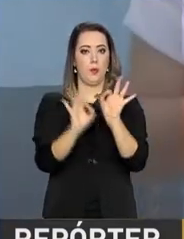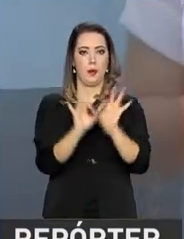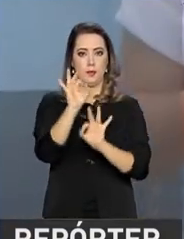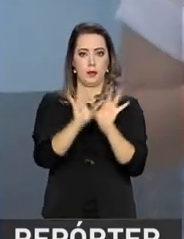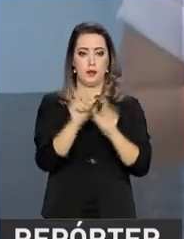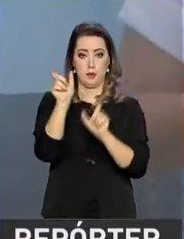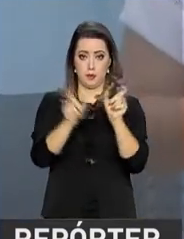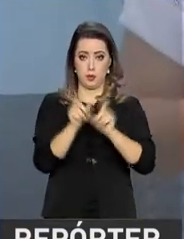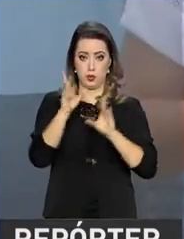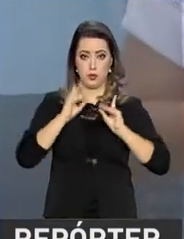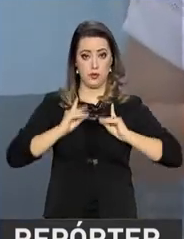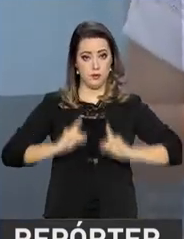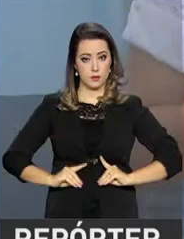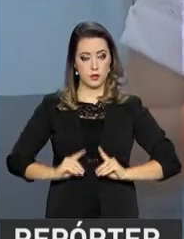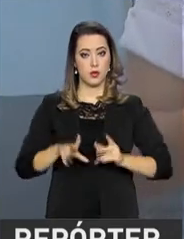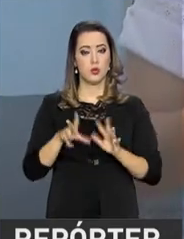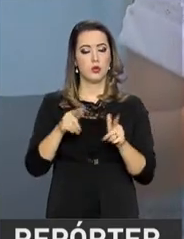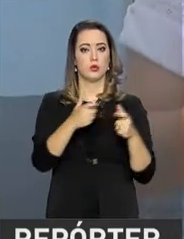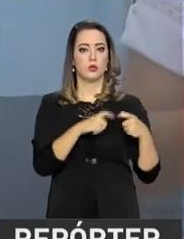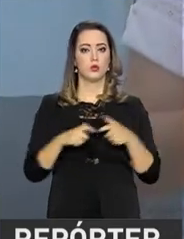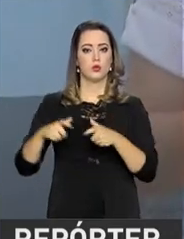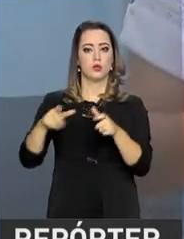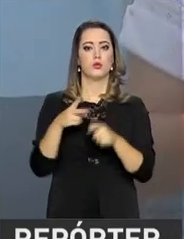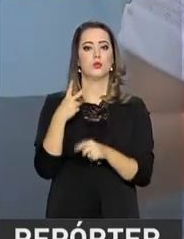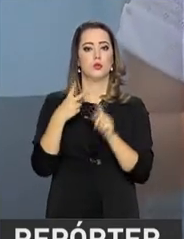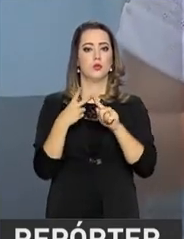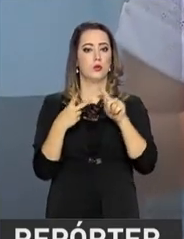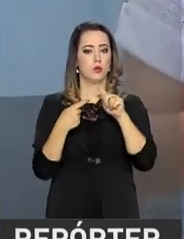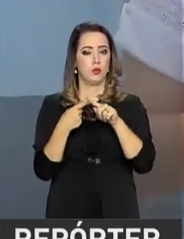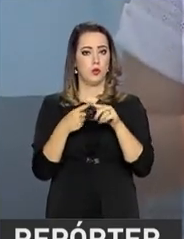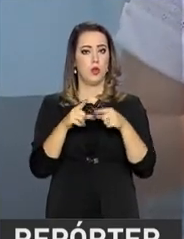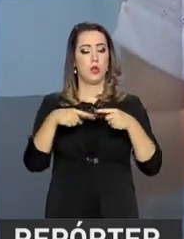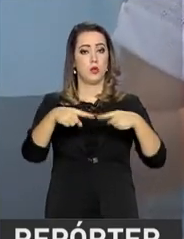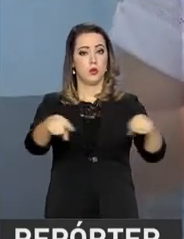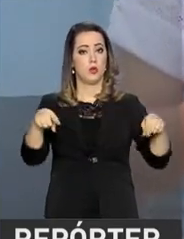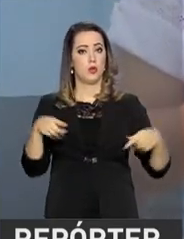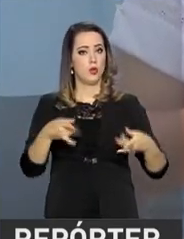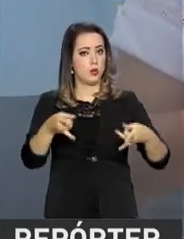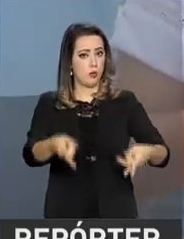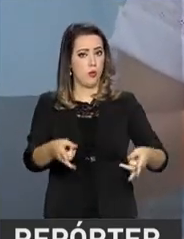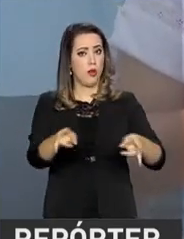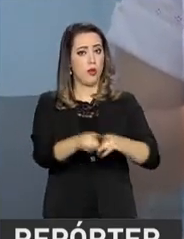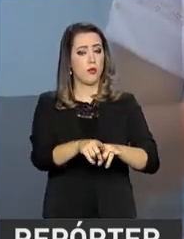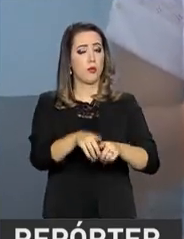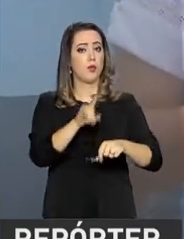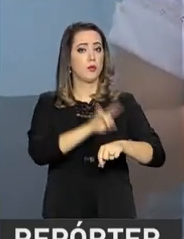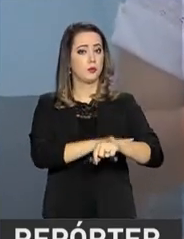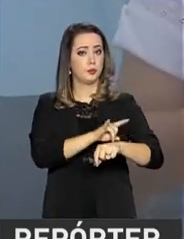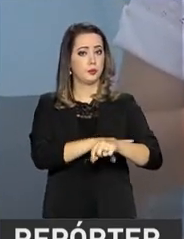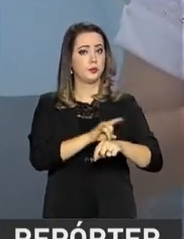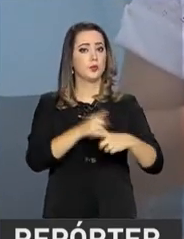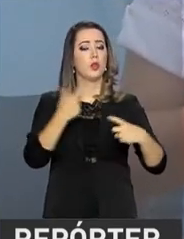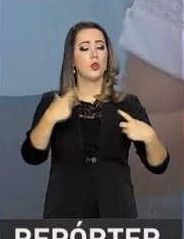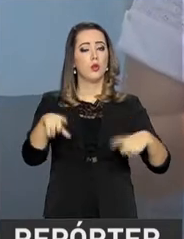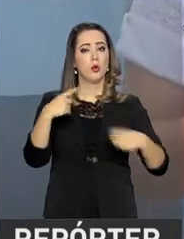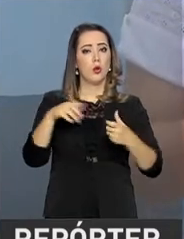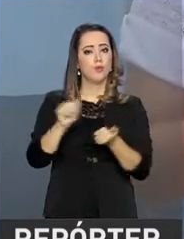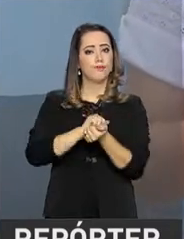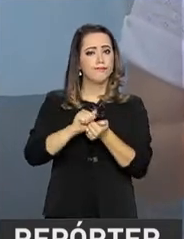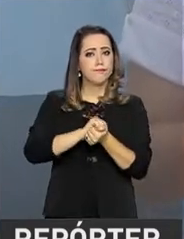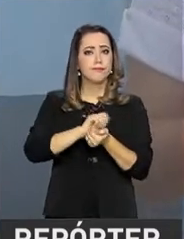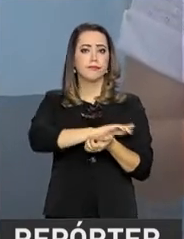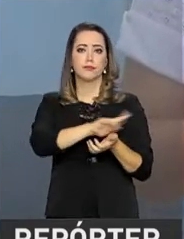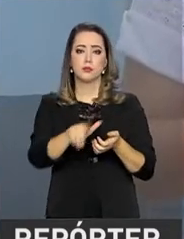todas as unidades contam com dois quartos sala cozinha banheiro e área de serviço e os investimentos do governo federal